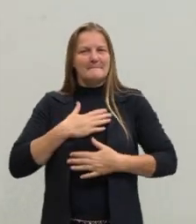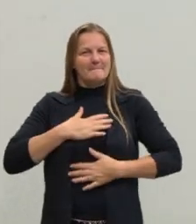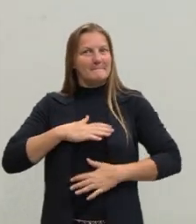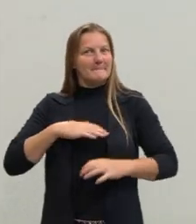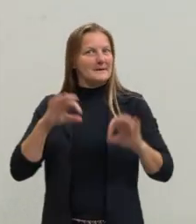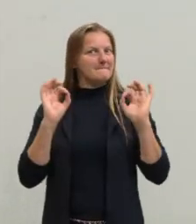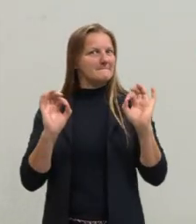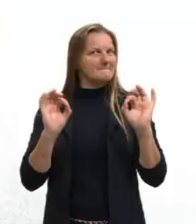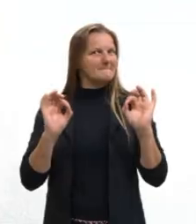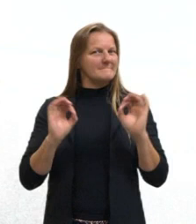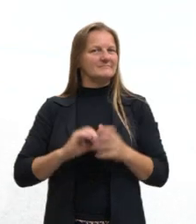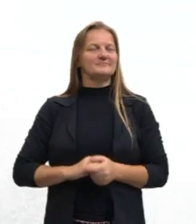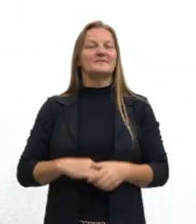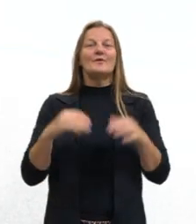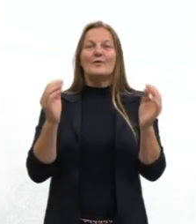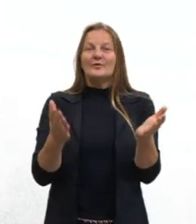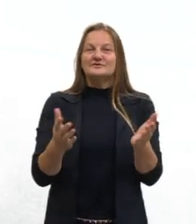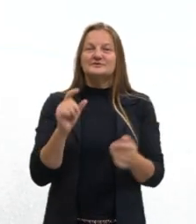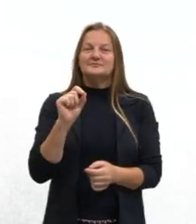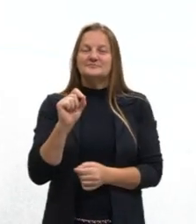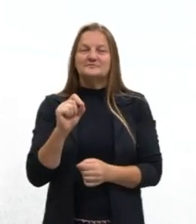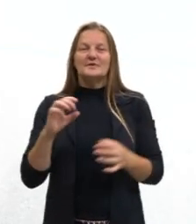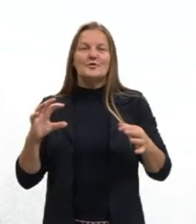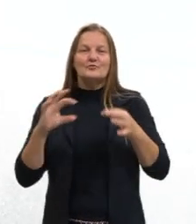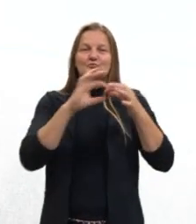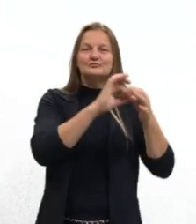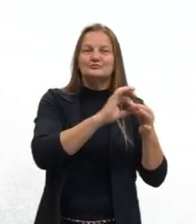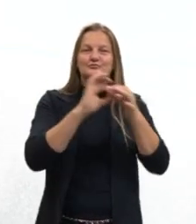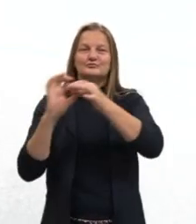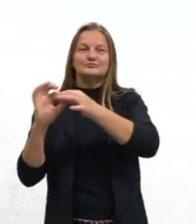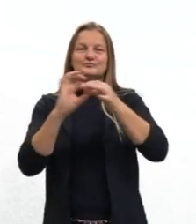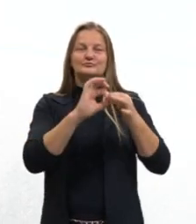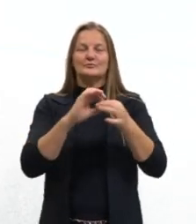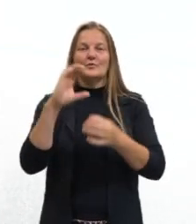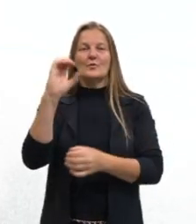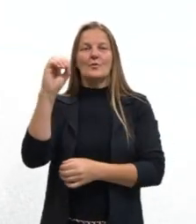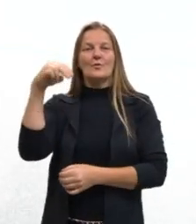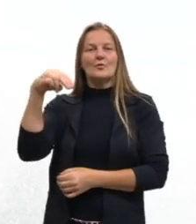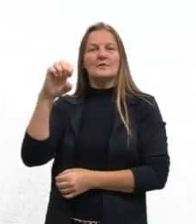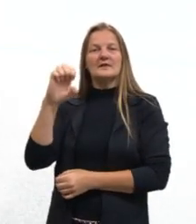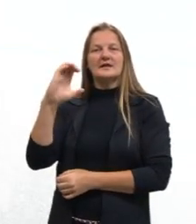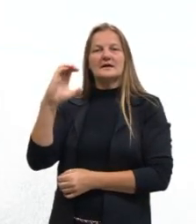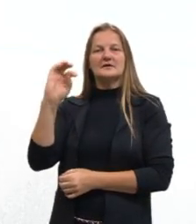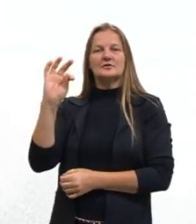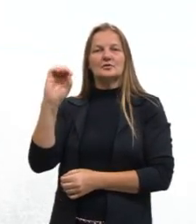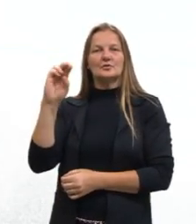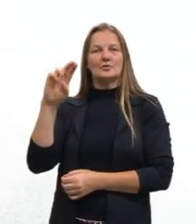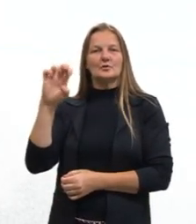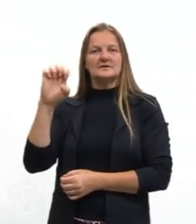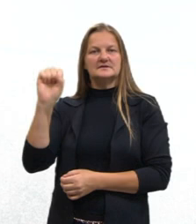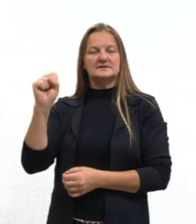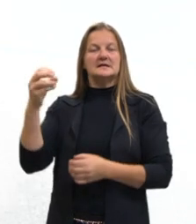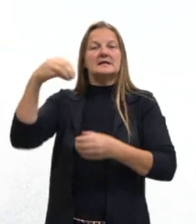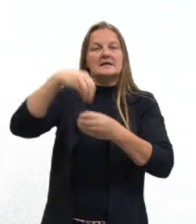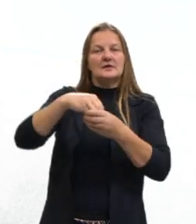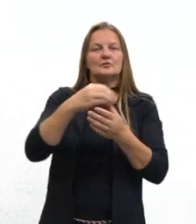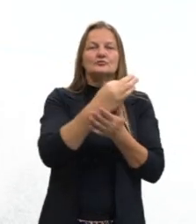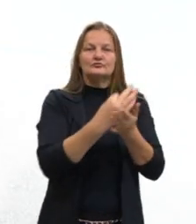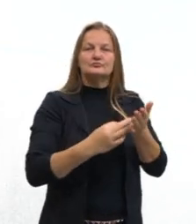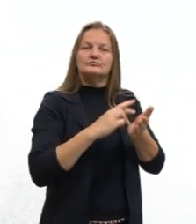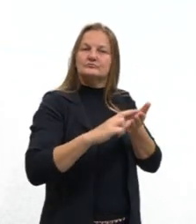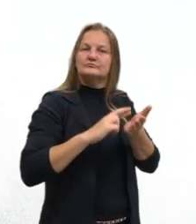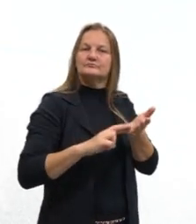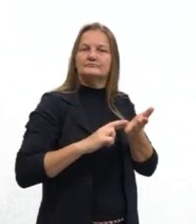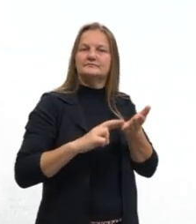tria o de hoje são os conectores interfrásticos na redação o